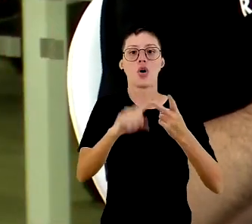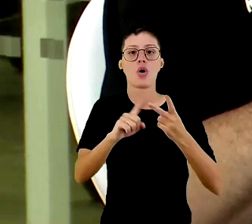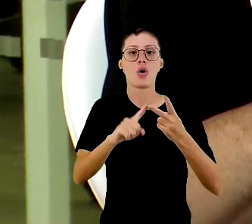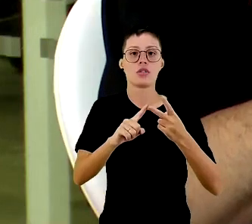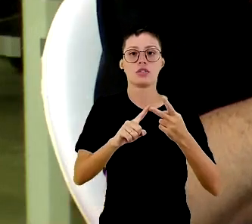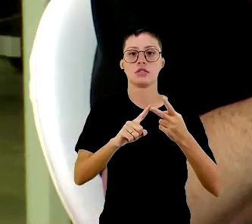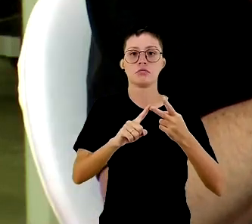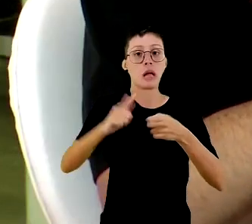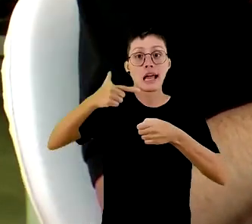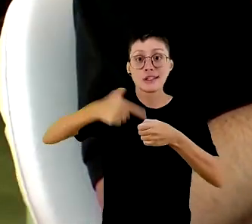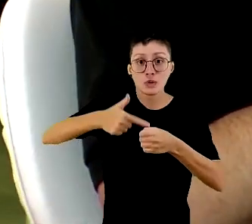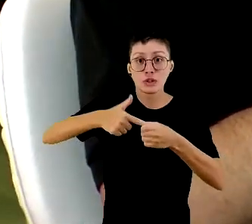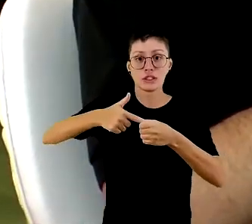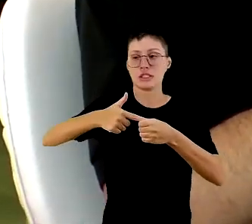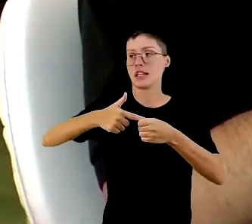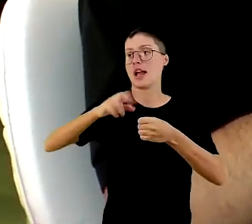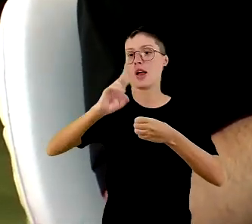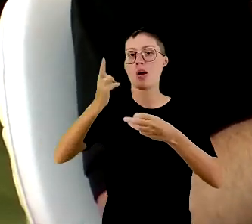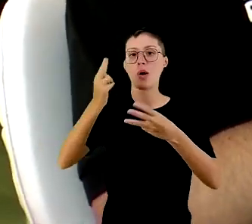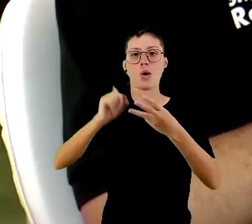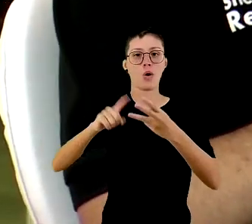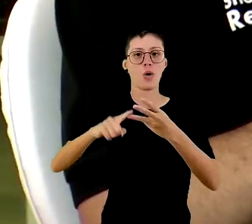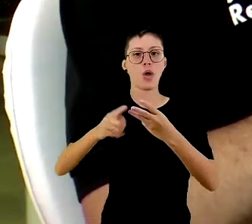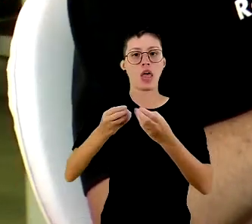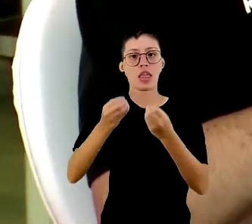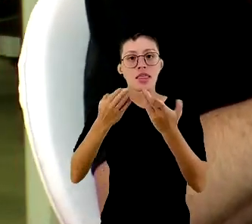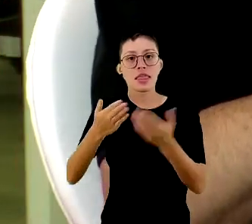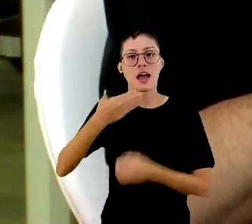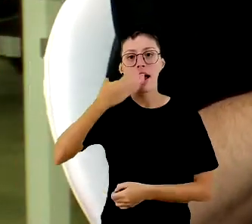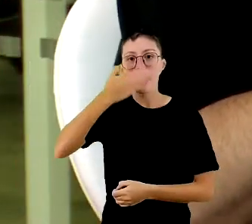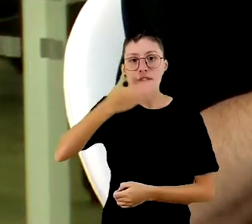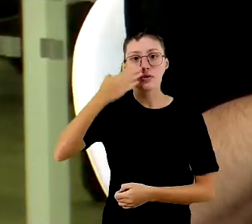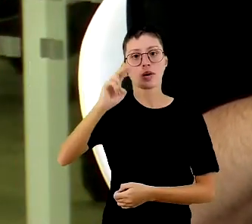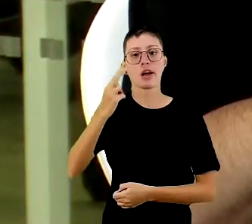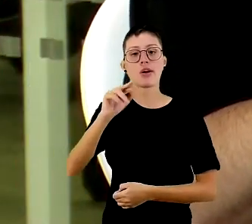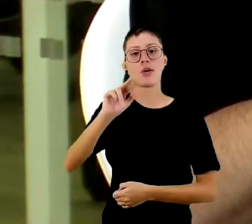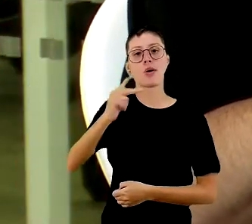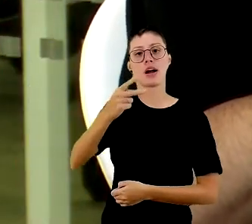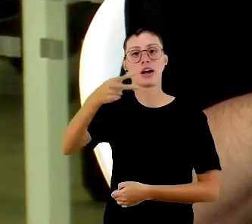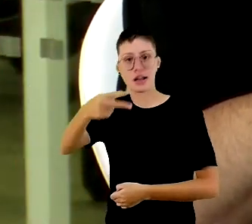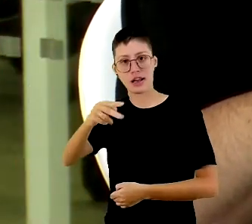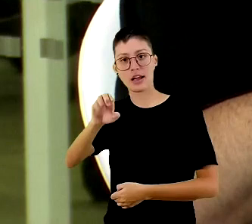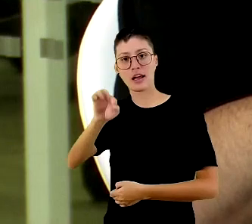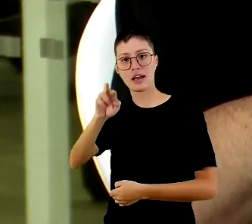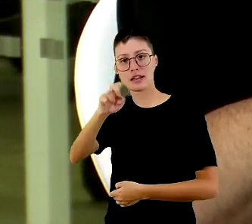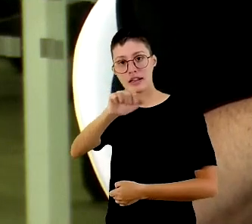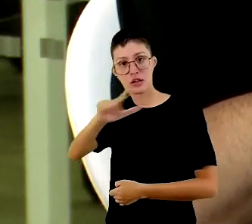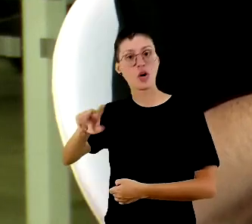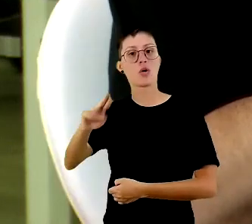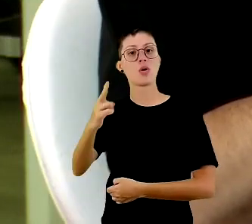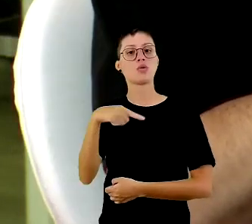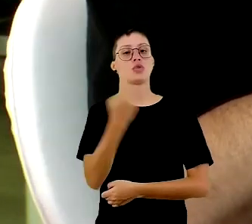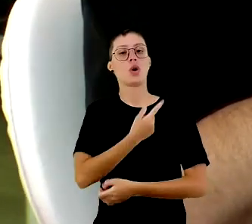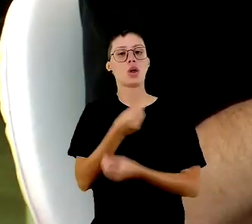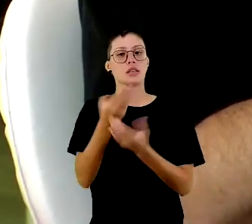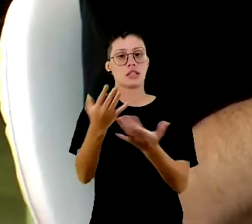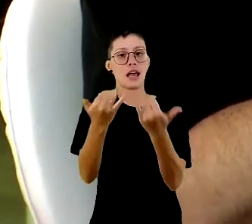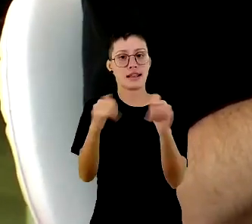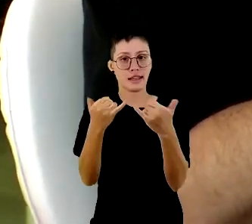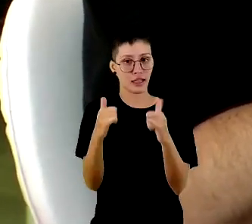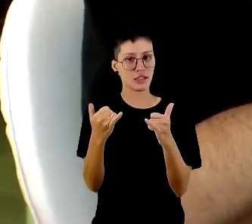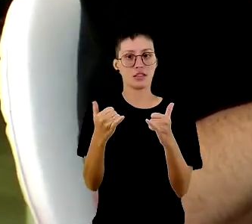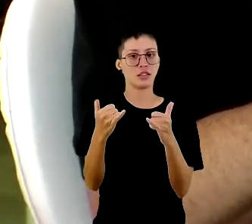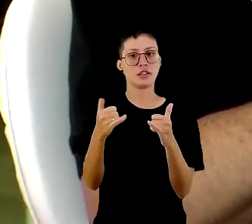gasolina, seja através do fornecimento de açúcar ou etanol, seja através do fornecimento de energia. São produtos que ele não compra uma vez só.